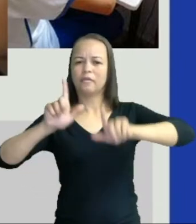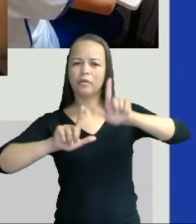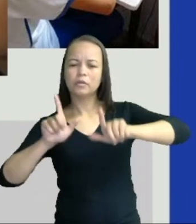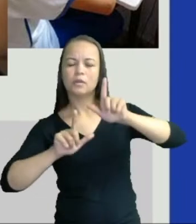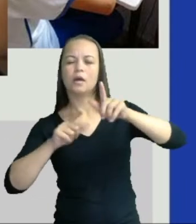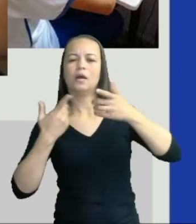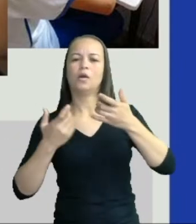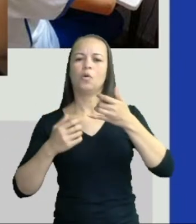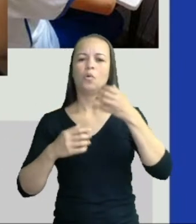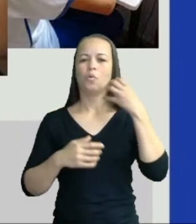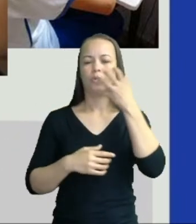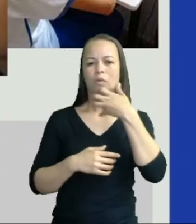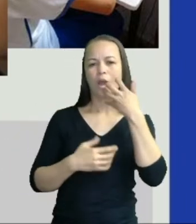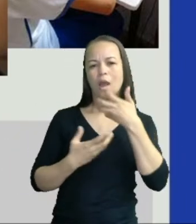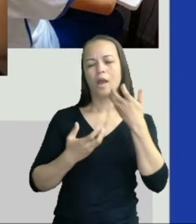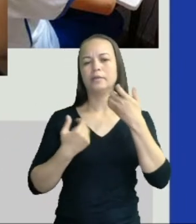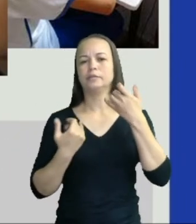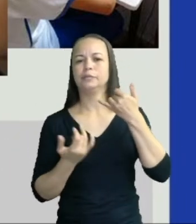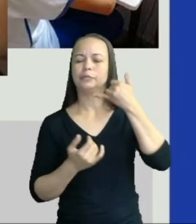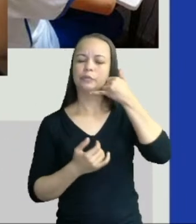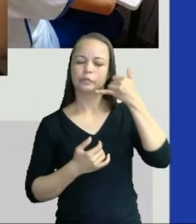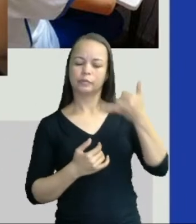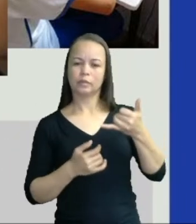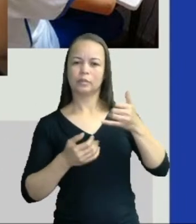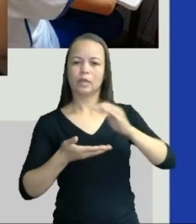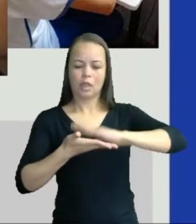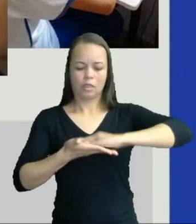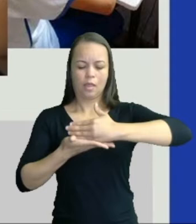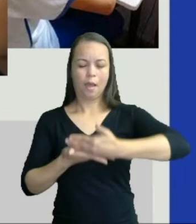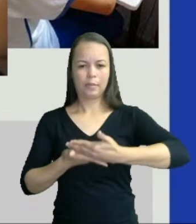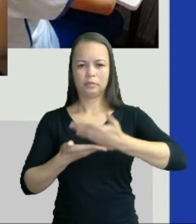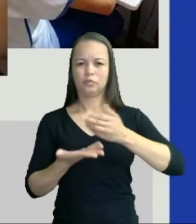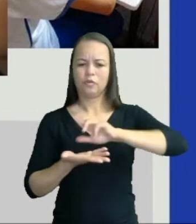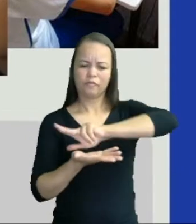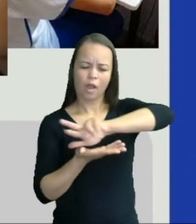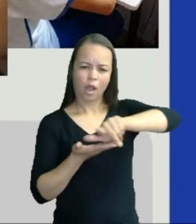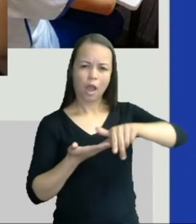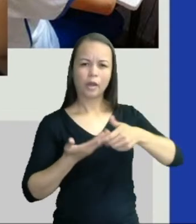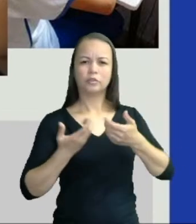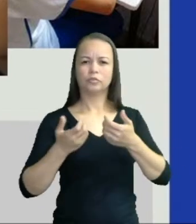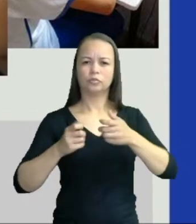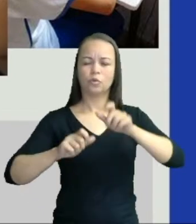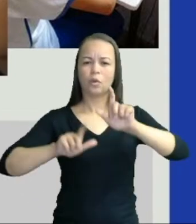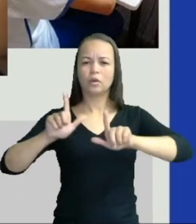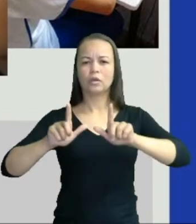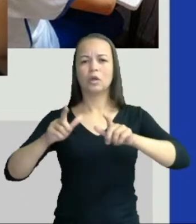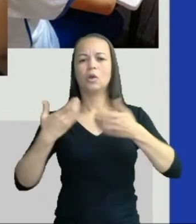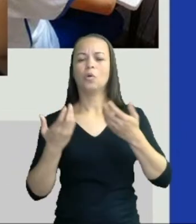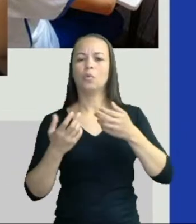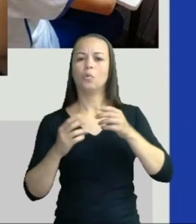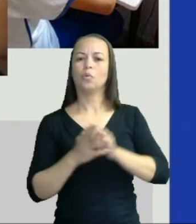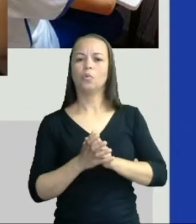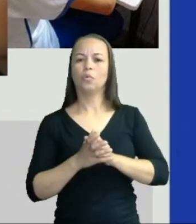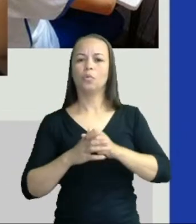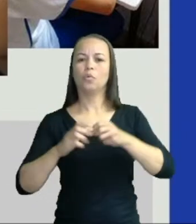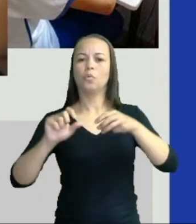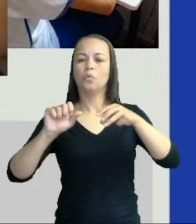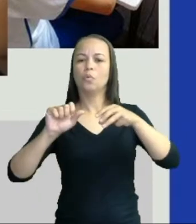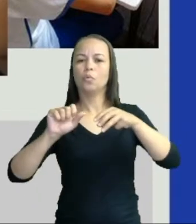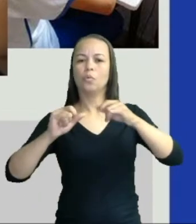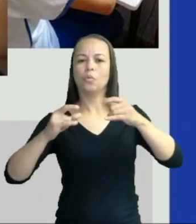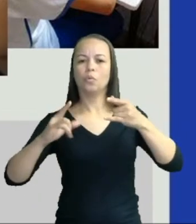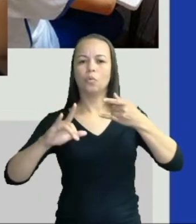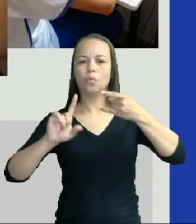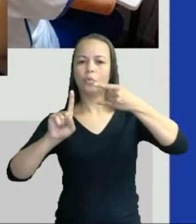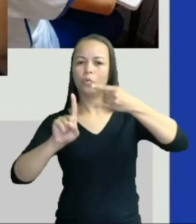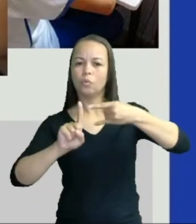disponíveis e que, de certa forma, pode estar ajudando na democratização da educação. E atualmente,